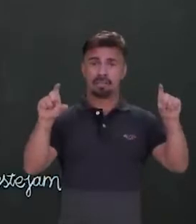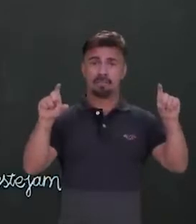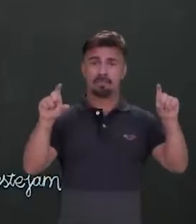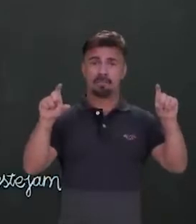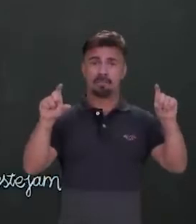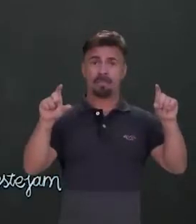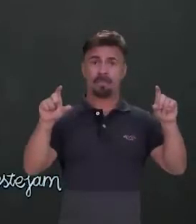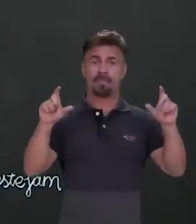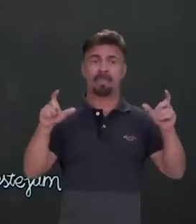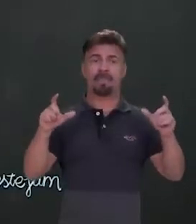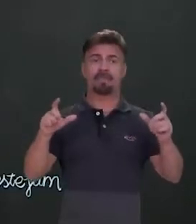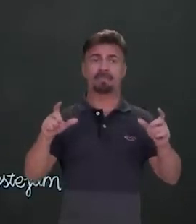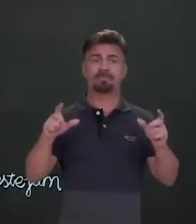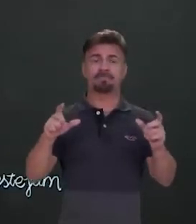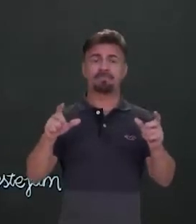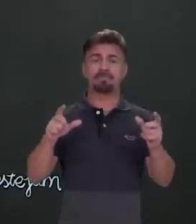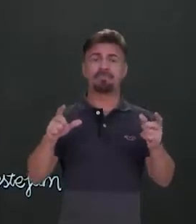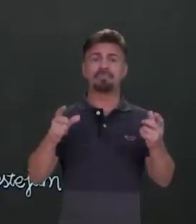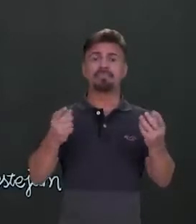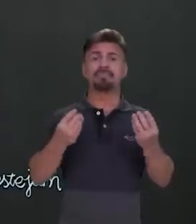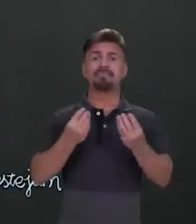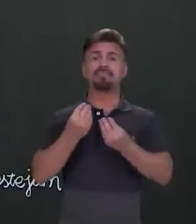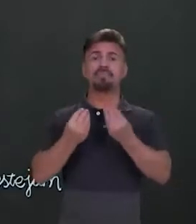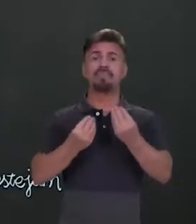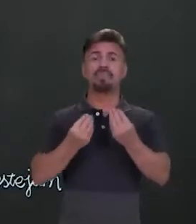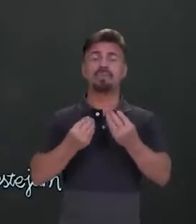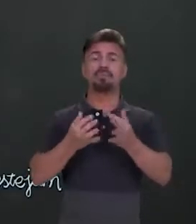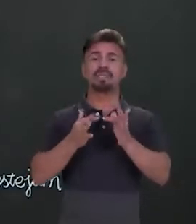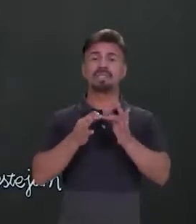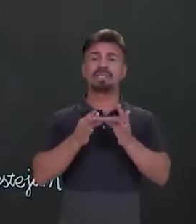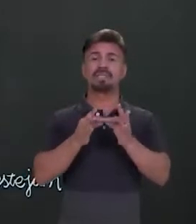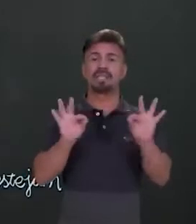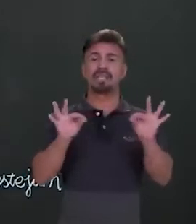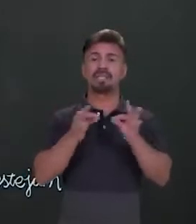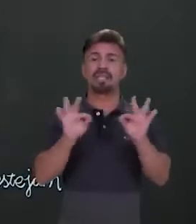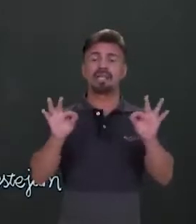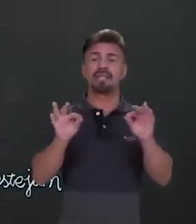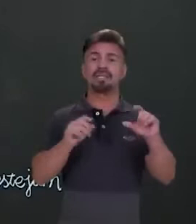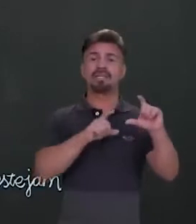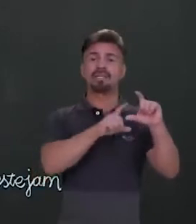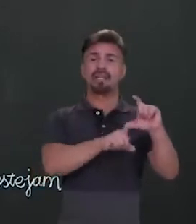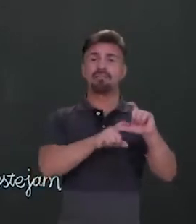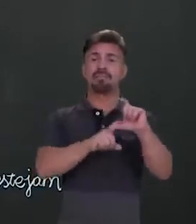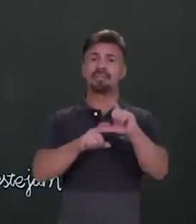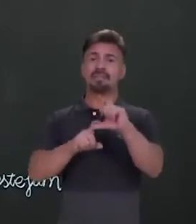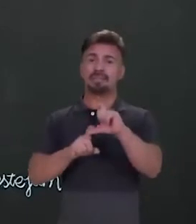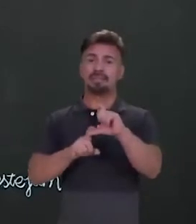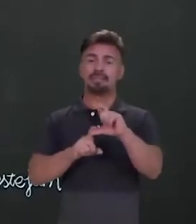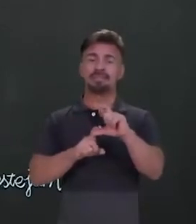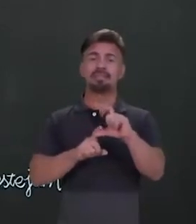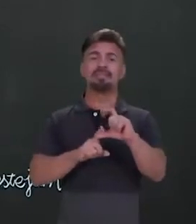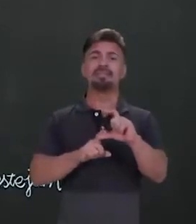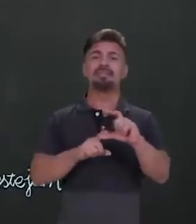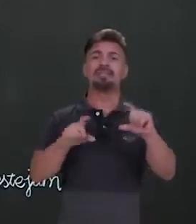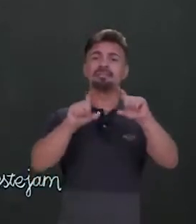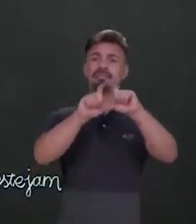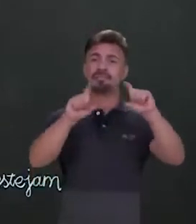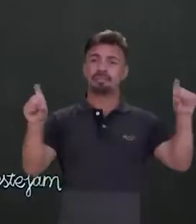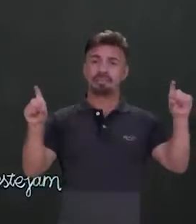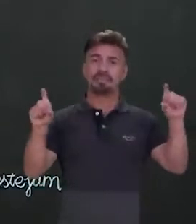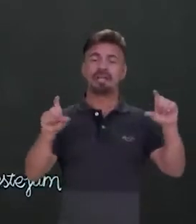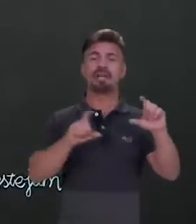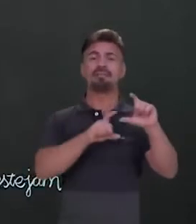inteira funciona como sintaticamente dependente da outra, é o que a gente está chamando de